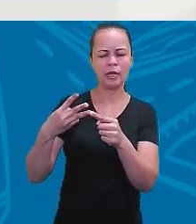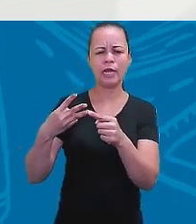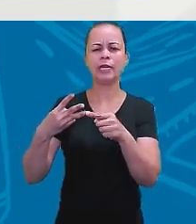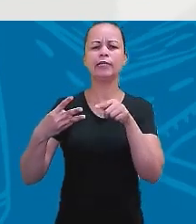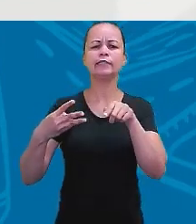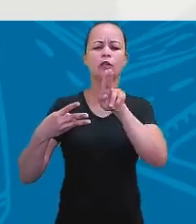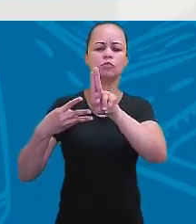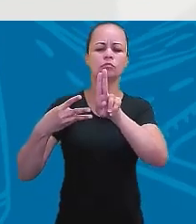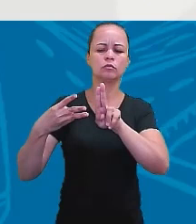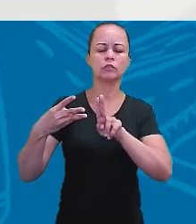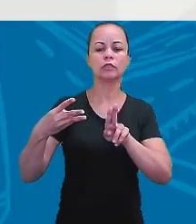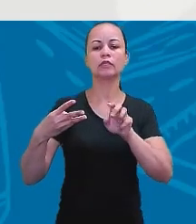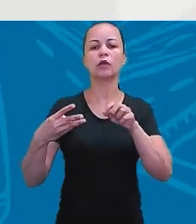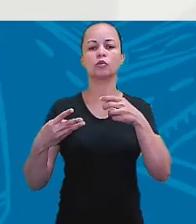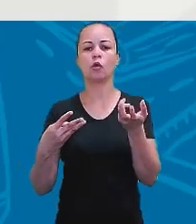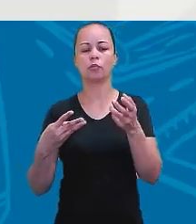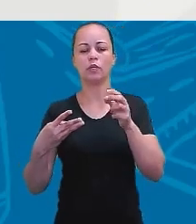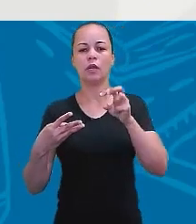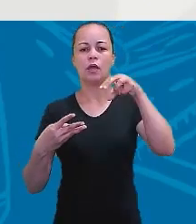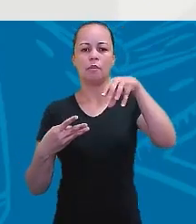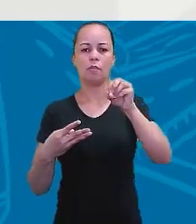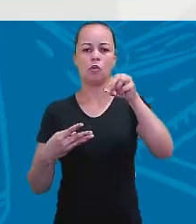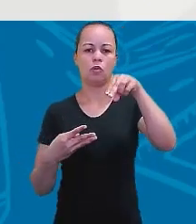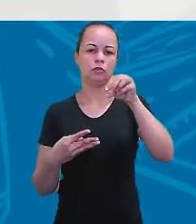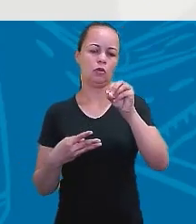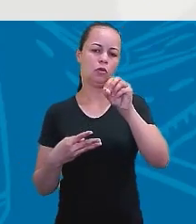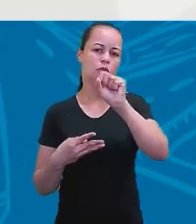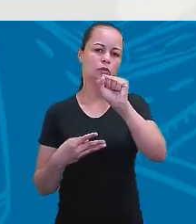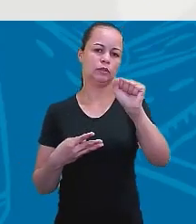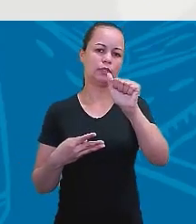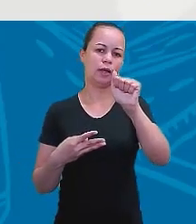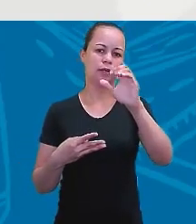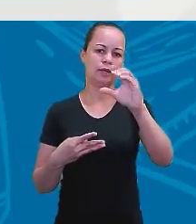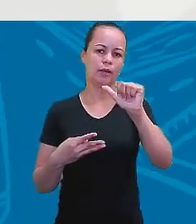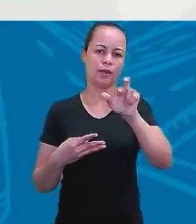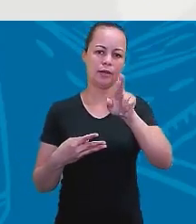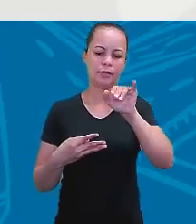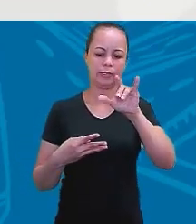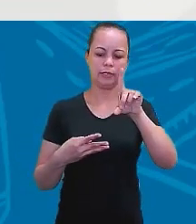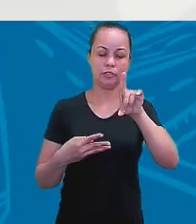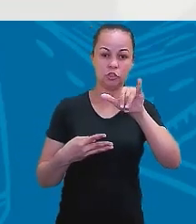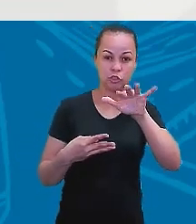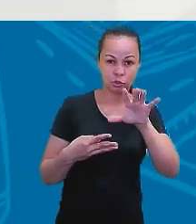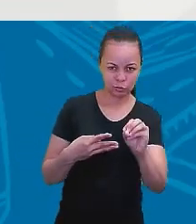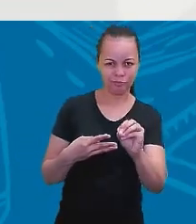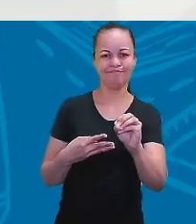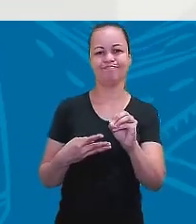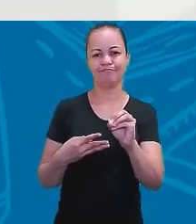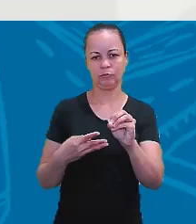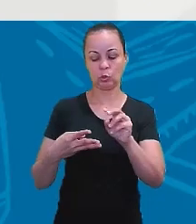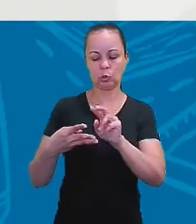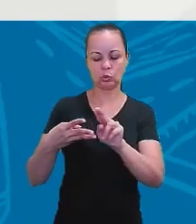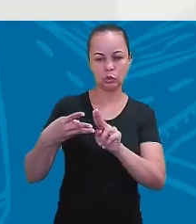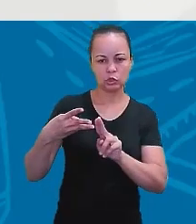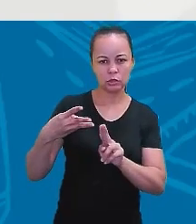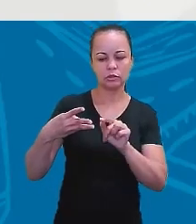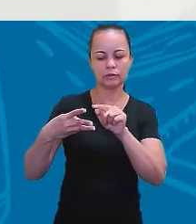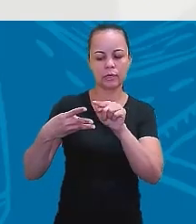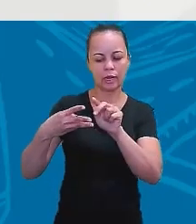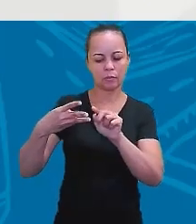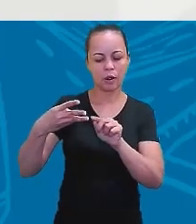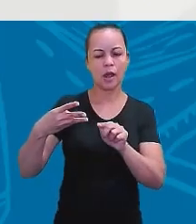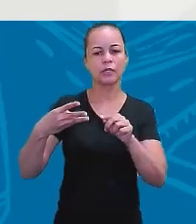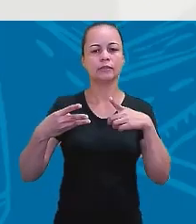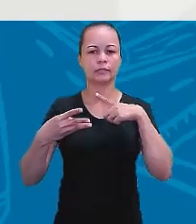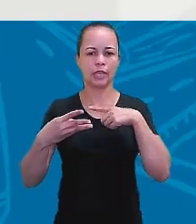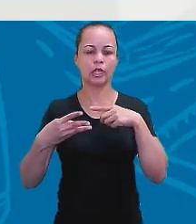são chamados de monossacarídeos, tá? Guarda essa informação. Monossacarídeos, tá? Então